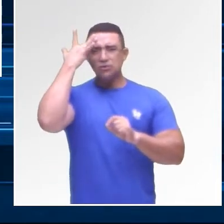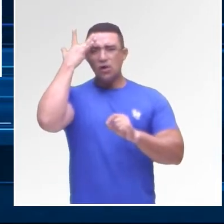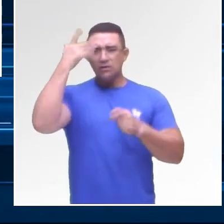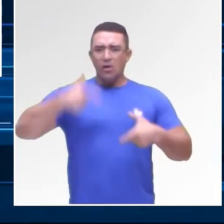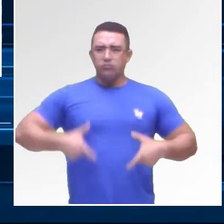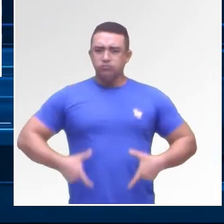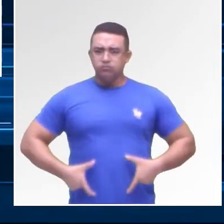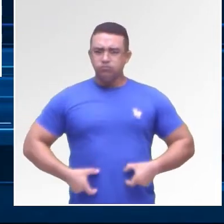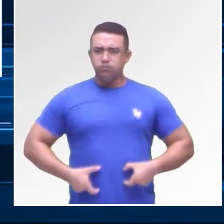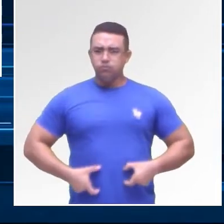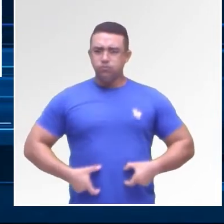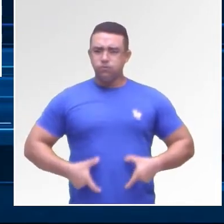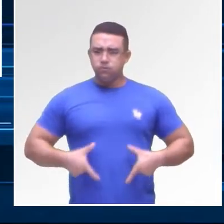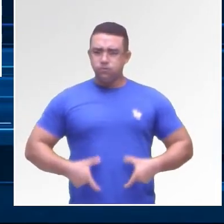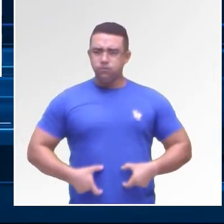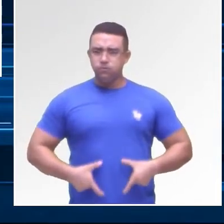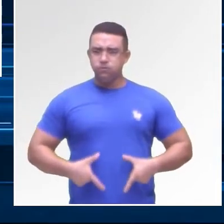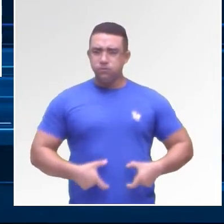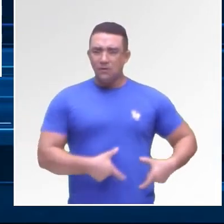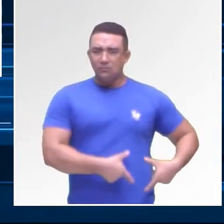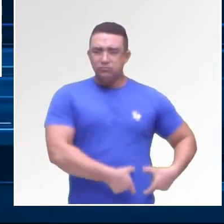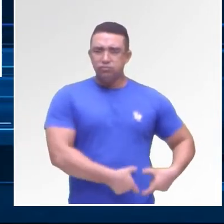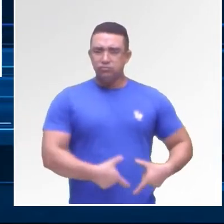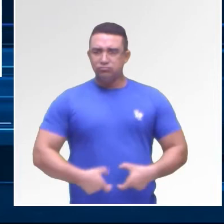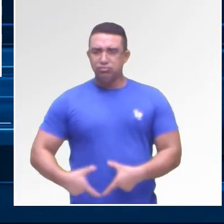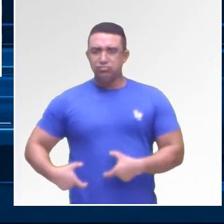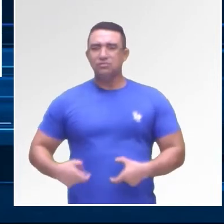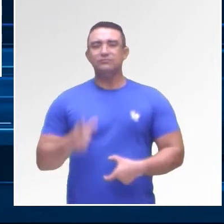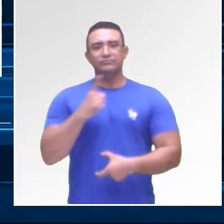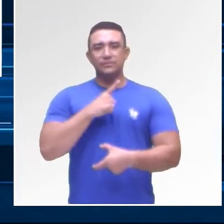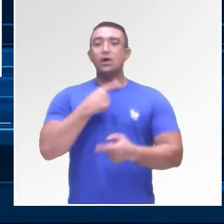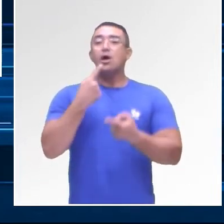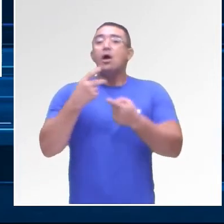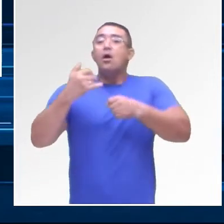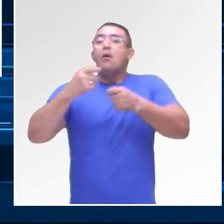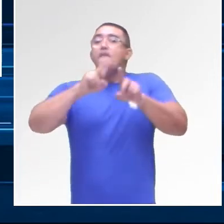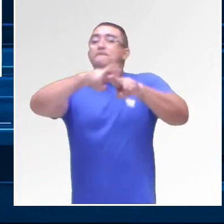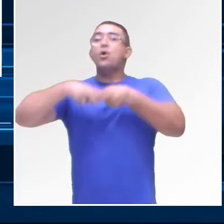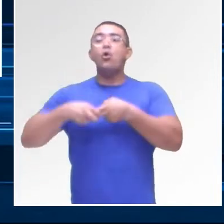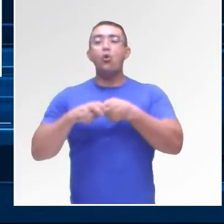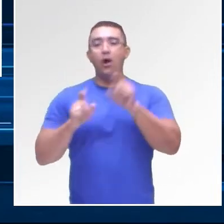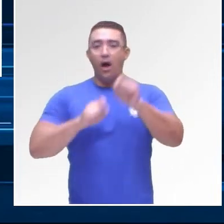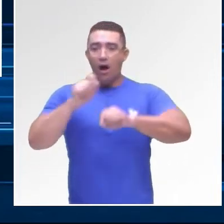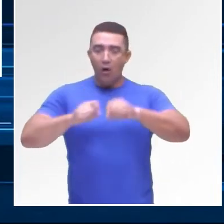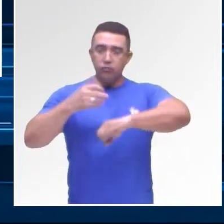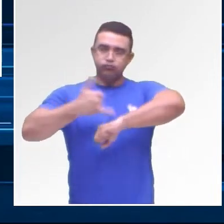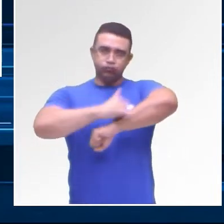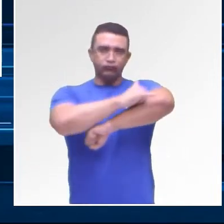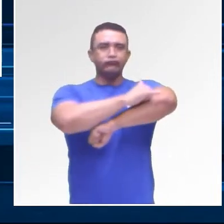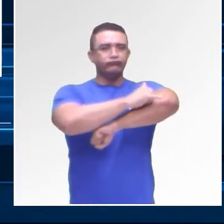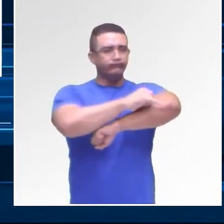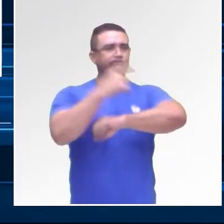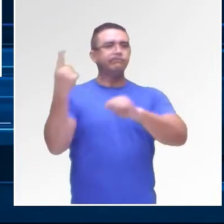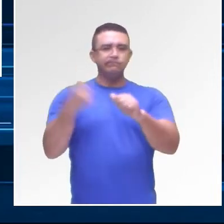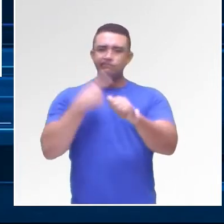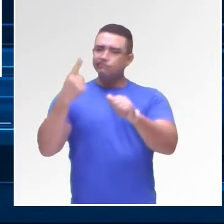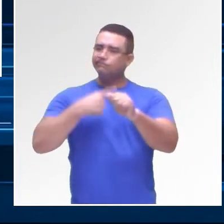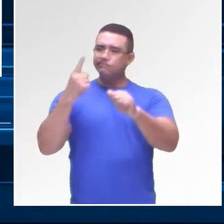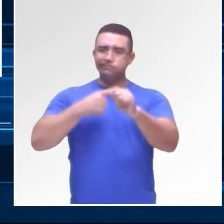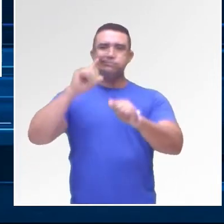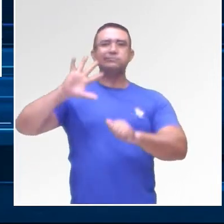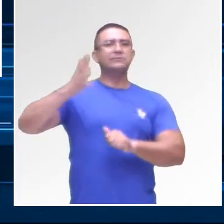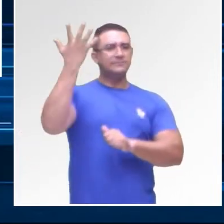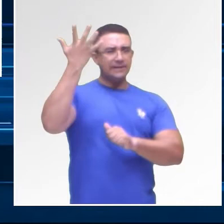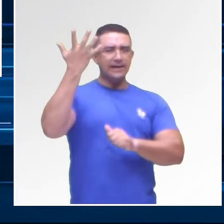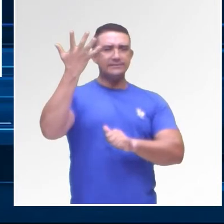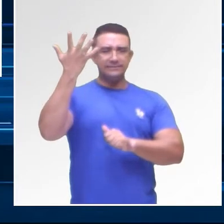aí os seus pneuzinhos, Então a gente sabe que um dos primeiros